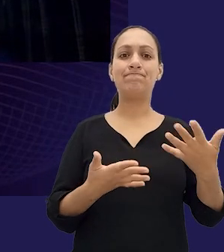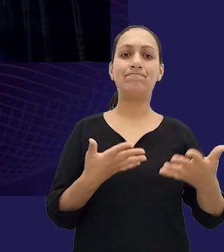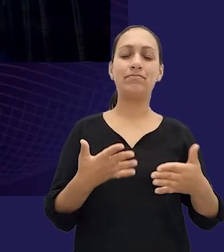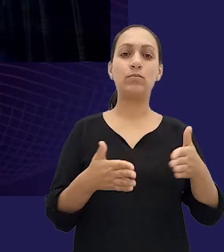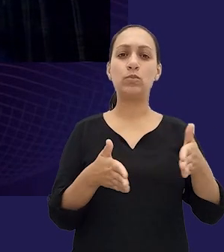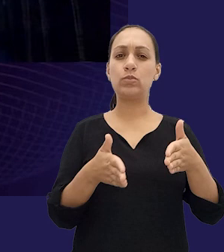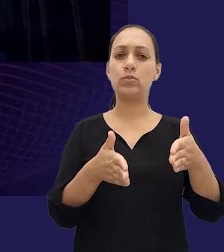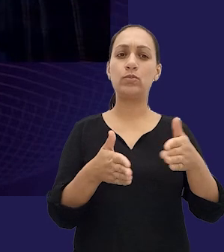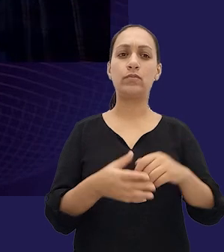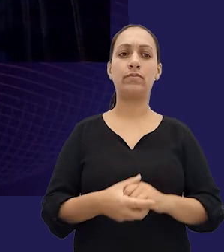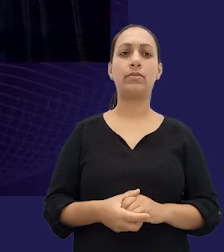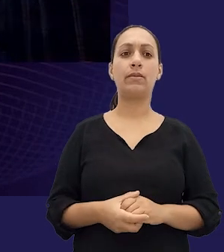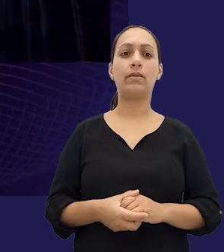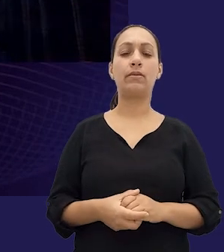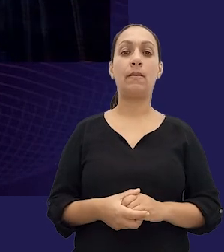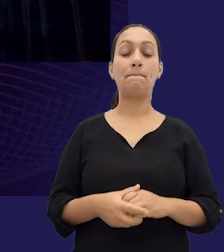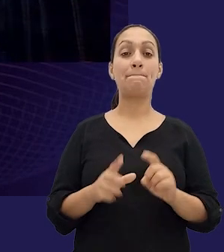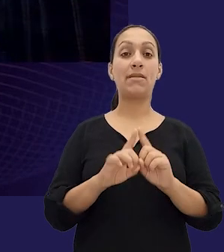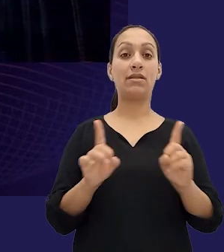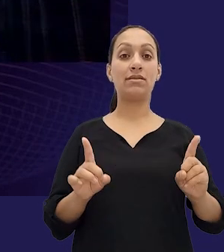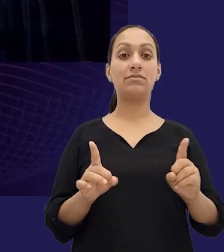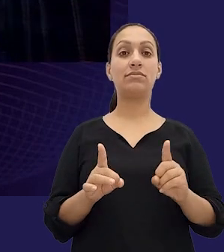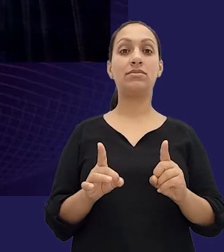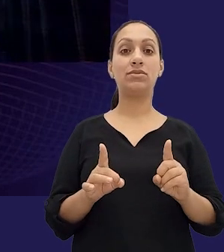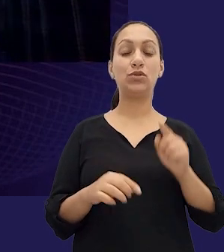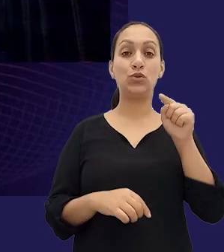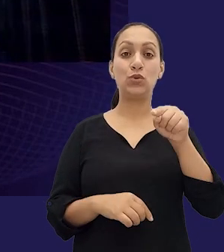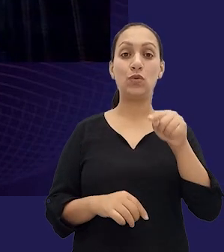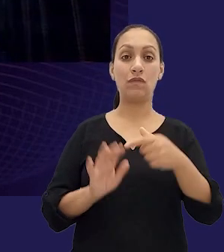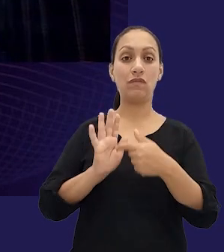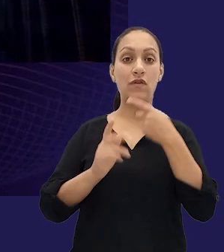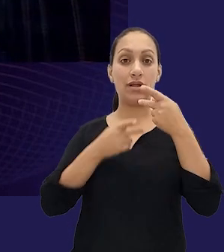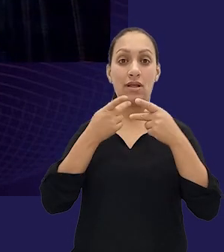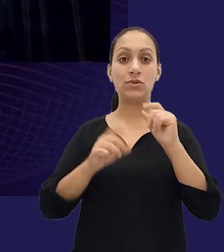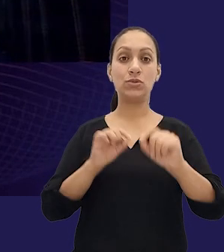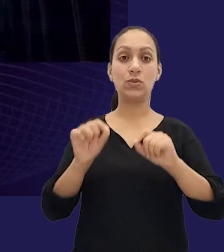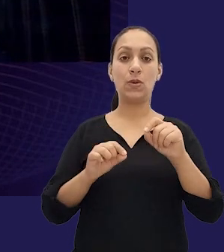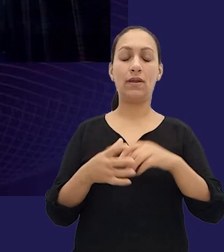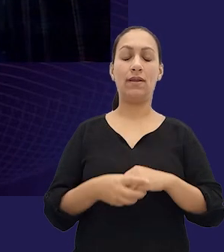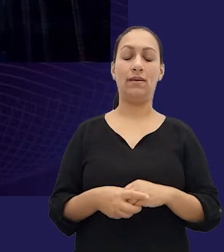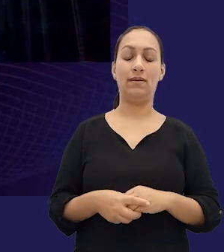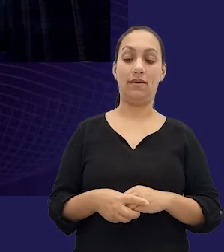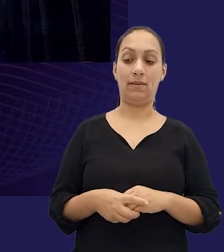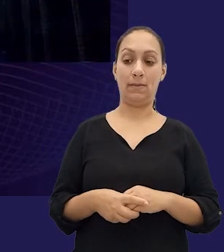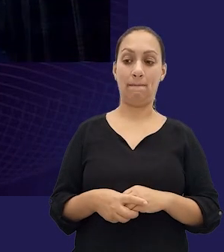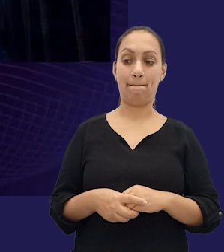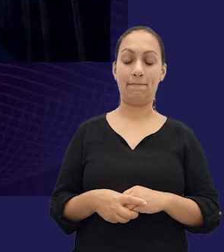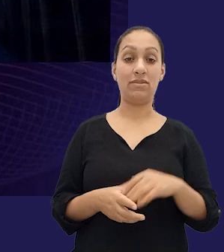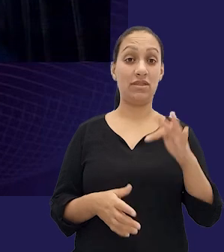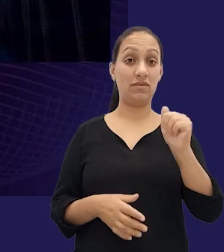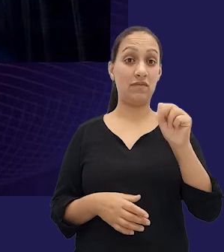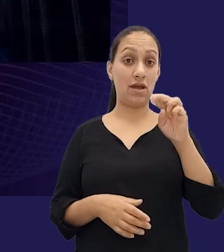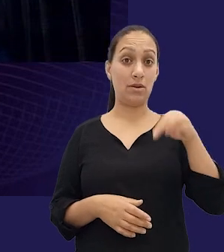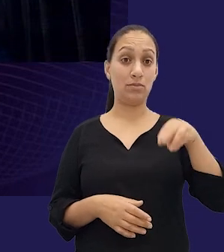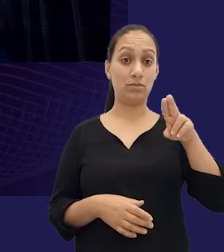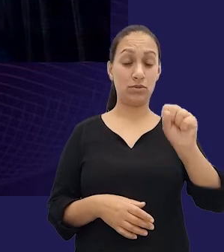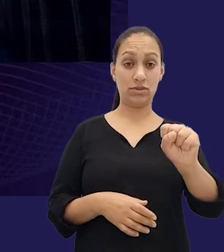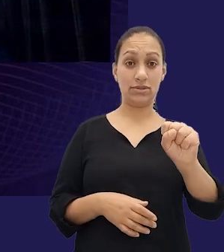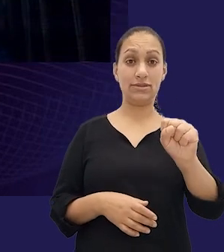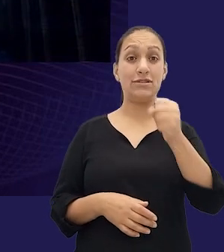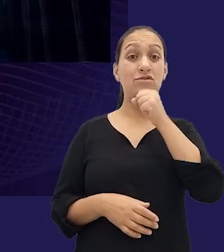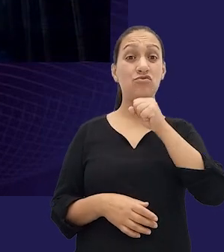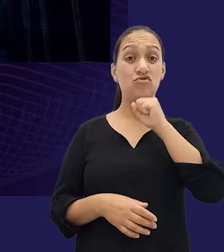muito timidamente. Contudo, tu fizeste uma colocação muito pertinente, Rodrigo. Os fagos, eles são mais antigos do que os